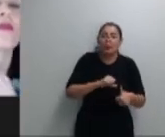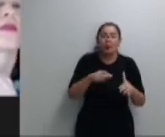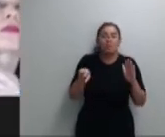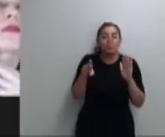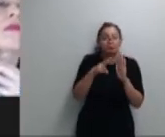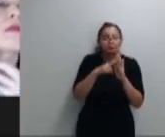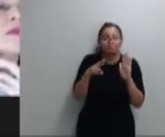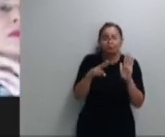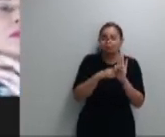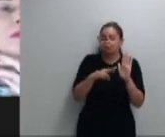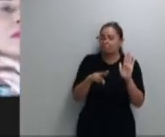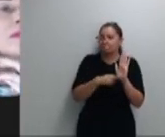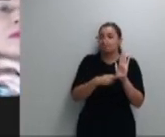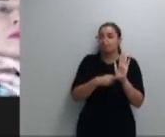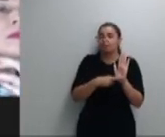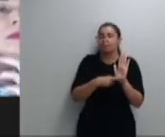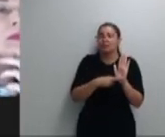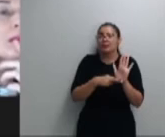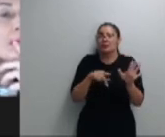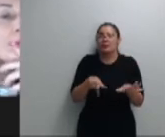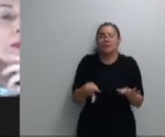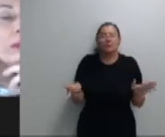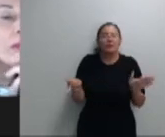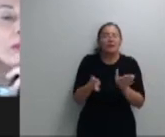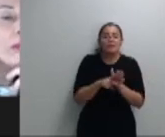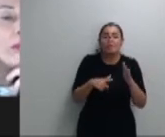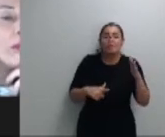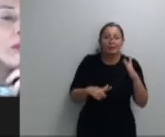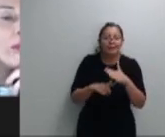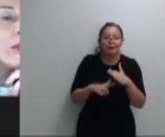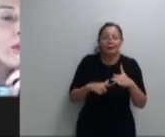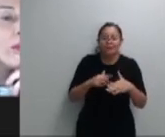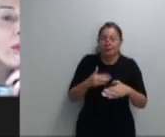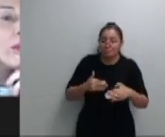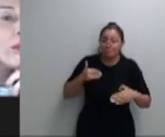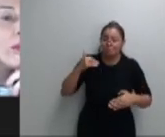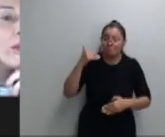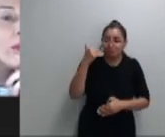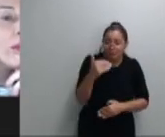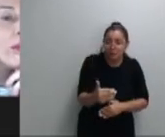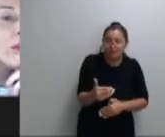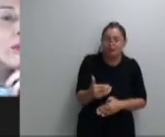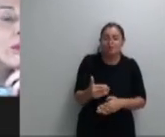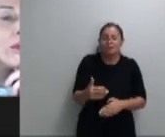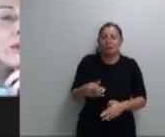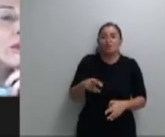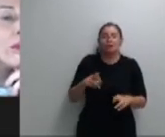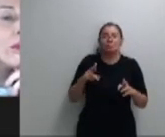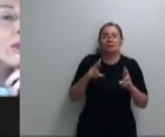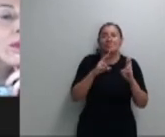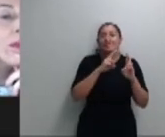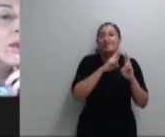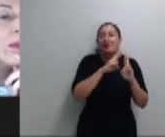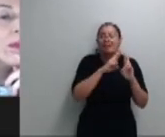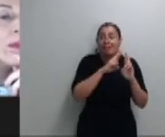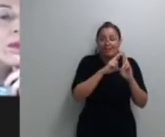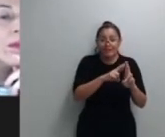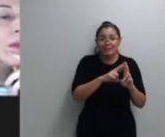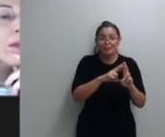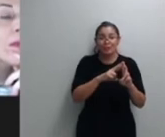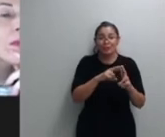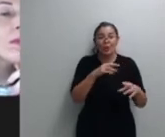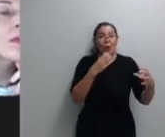vem no caso a estabelecer esse limite mas daqui para frente no que diz respeito aos concursos que já tinham fixado